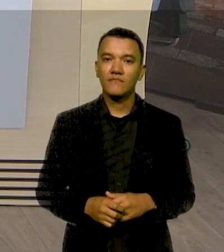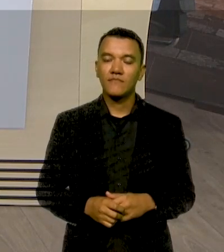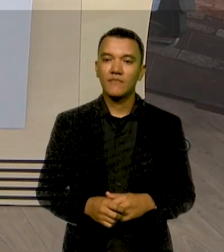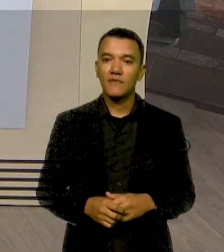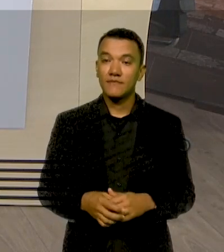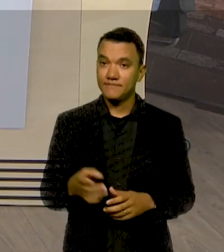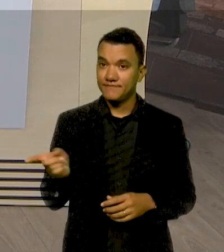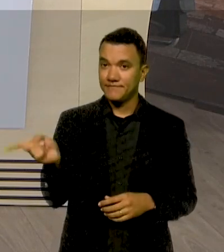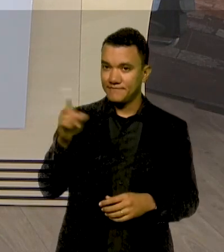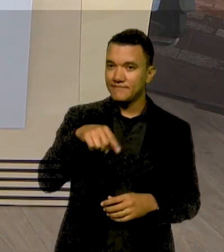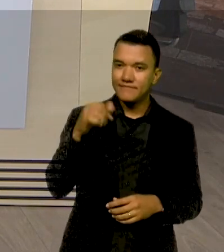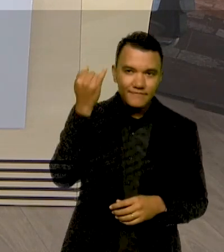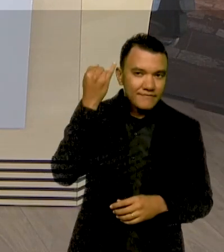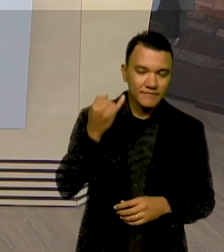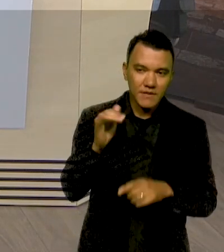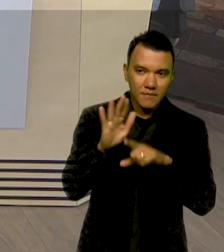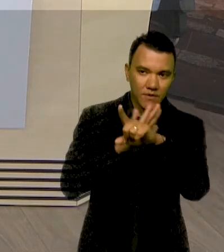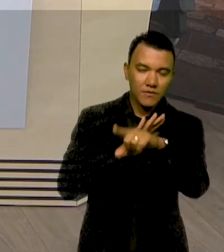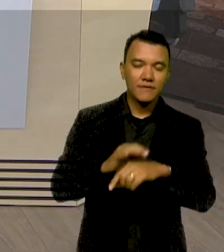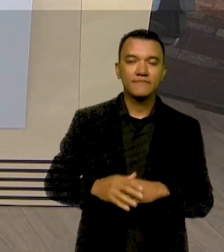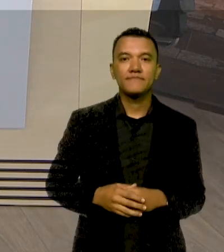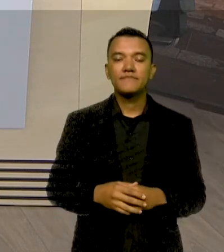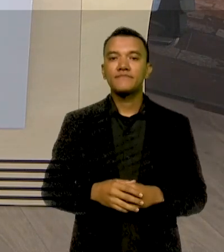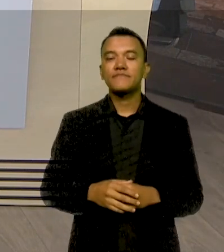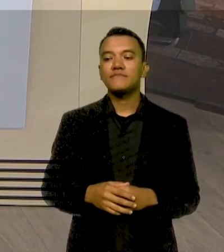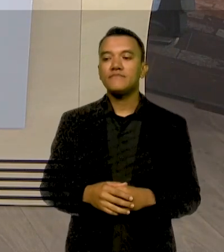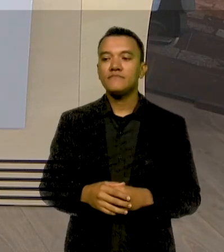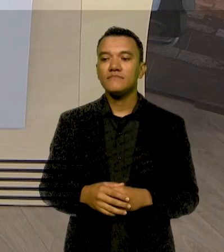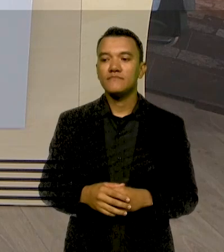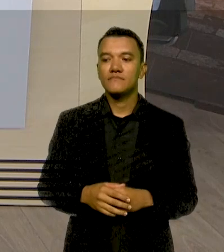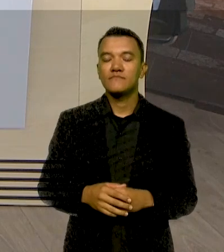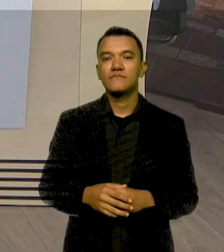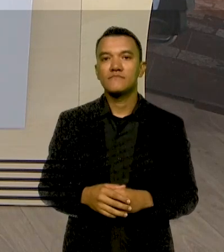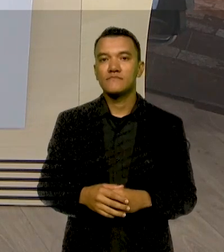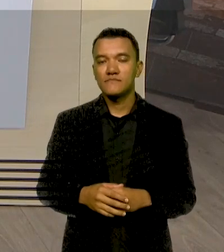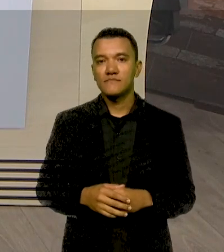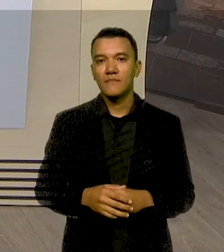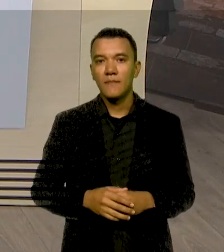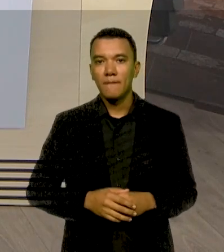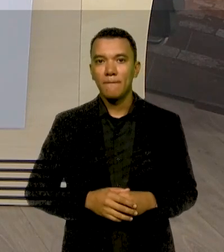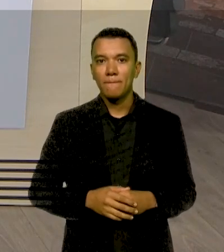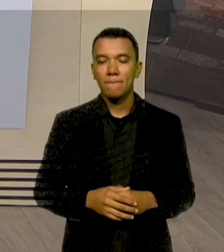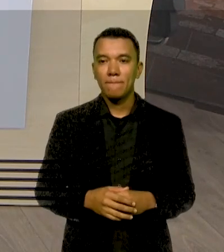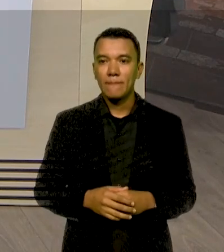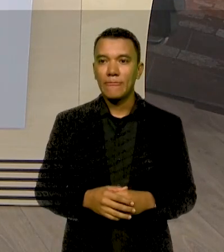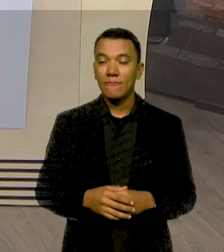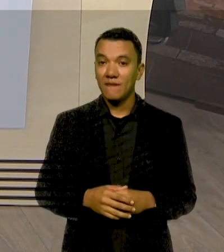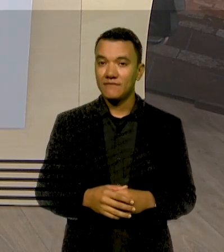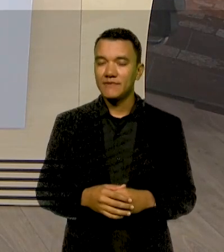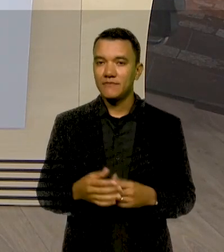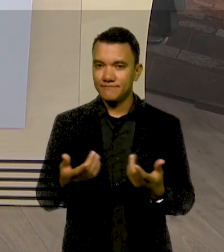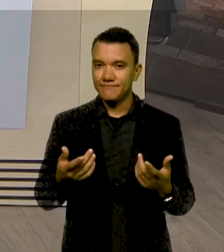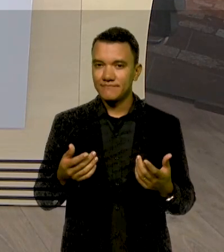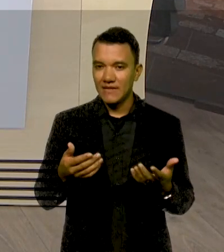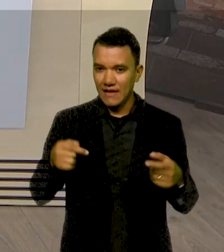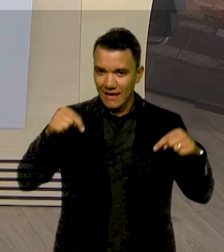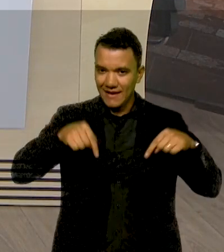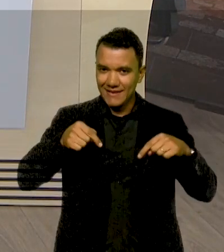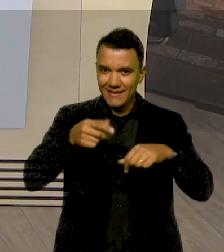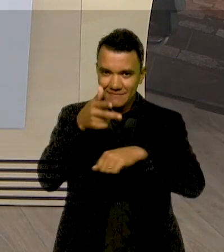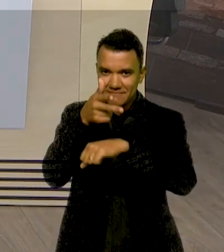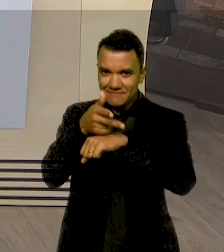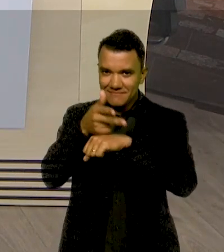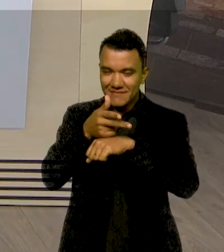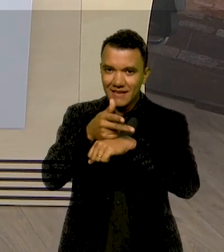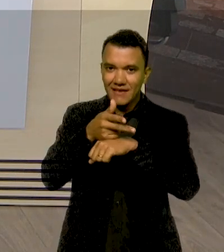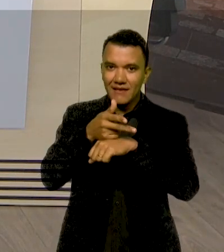Professora Janaína, antes da gente começar o nosso programa, eu falava que a primeira